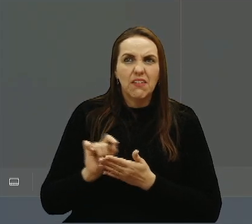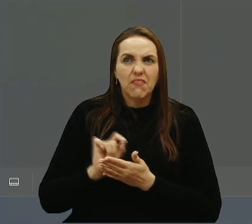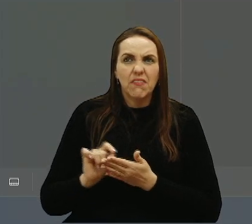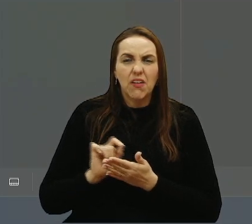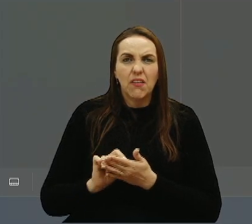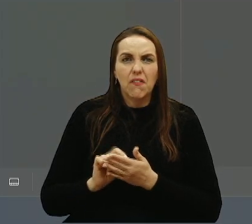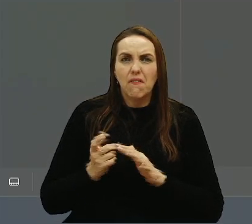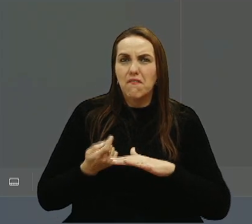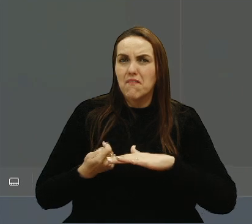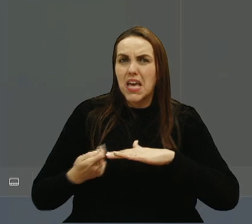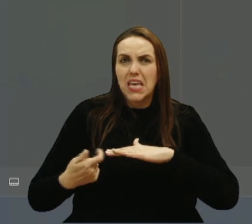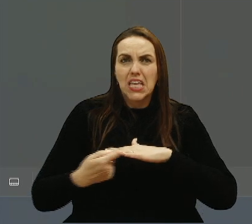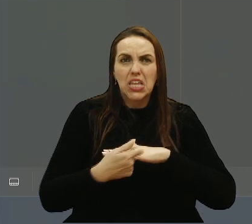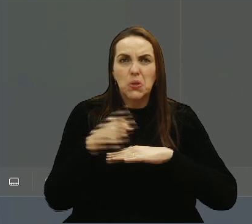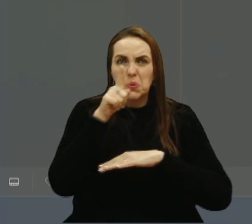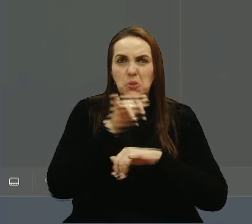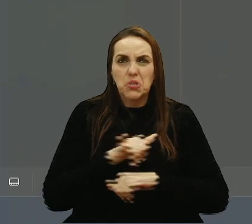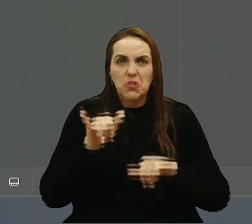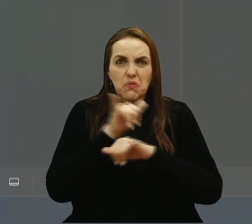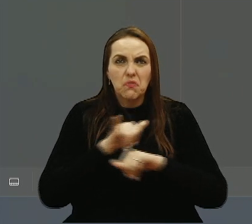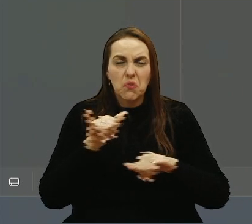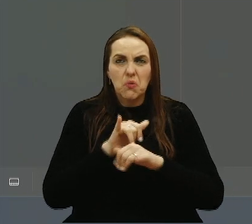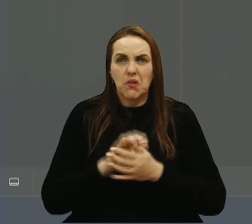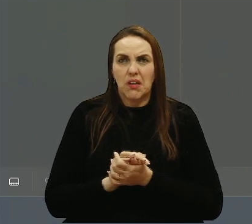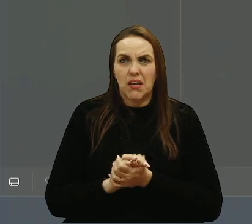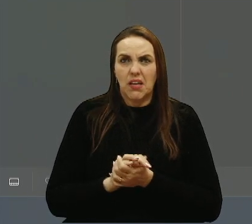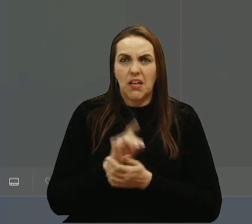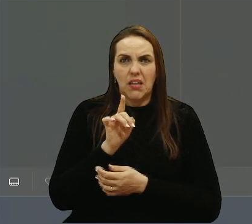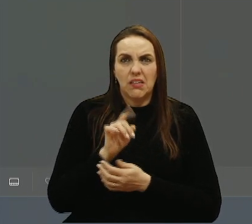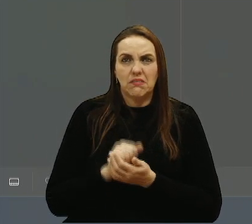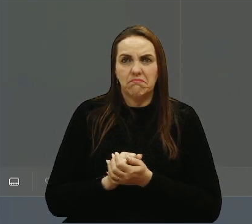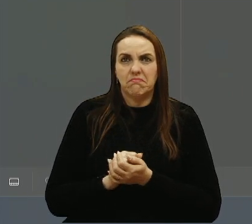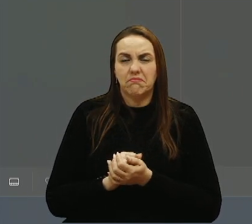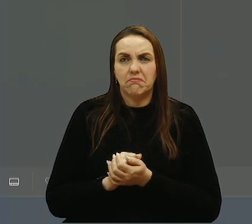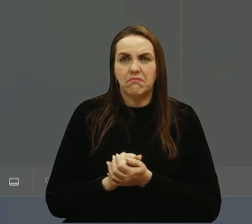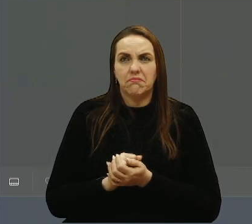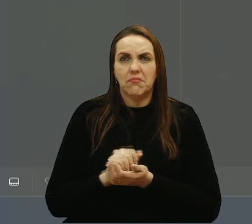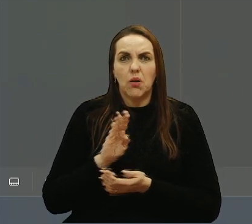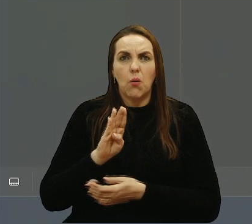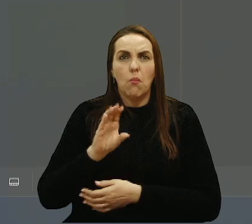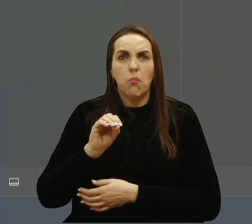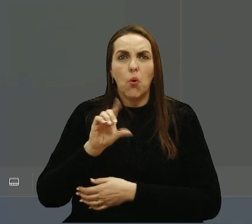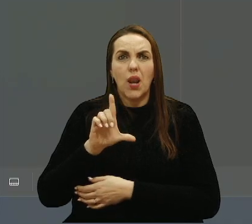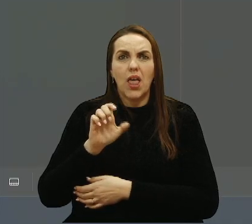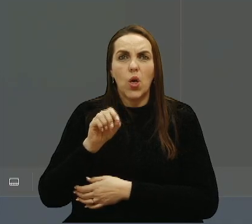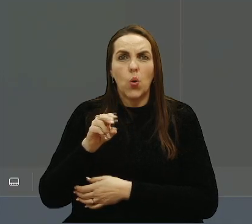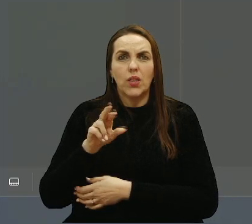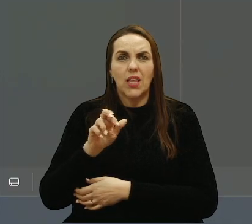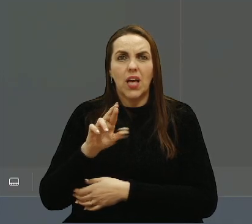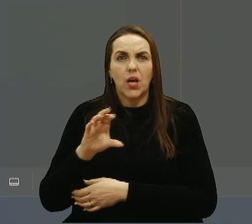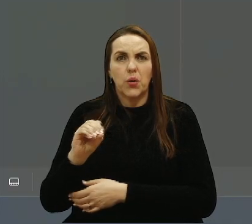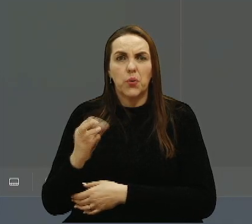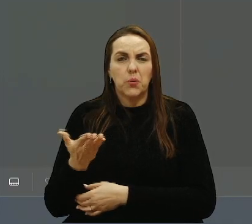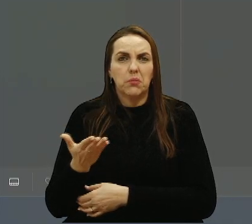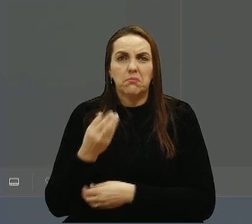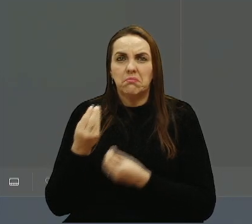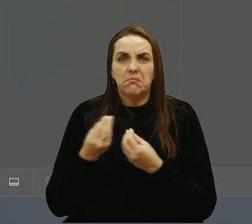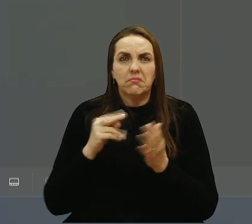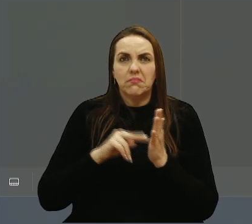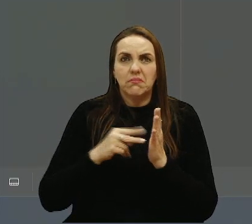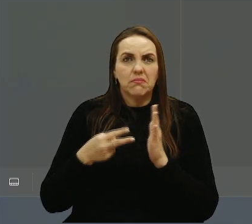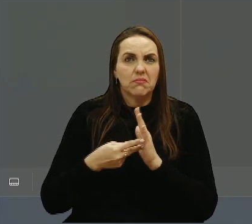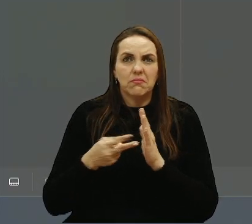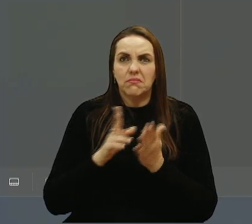Fake news que você divulga. Bolionaro. Quem que é Bolionaro? Alguém pode me dizer quem que é Bolionaro? Bolionaro